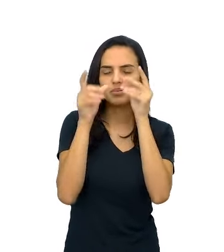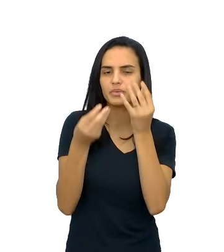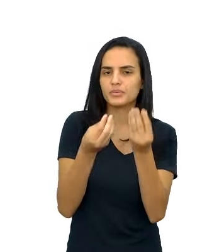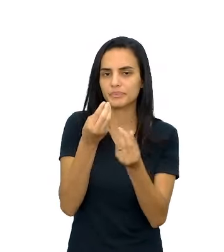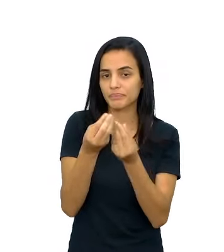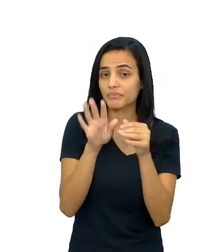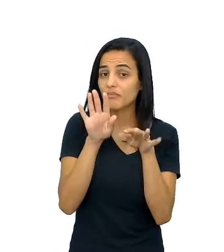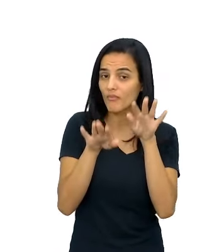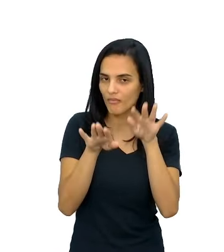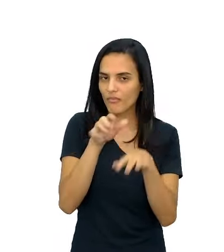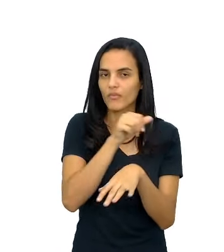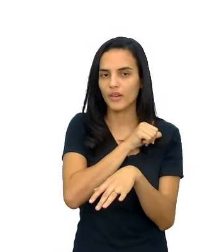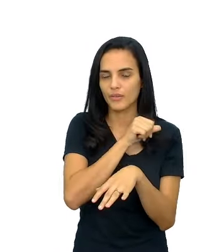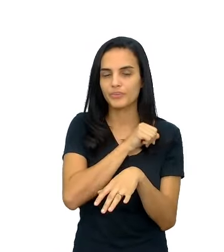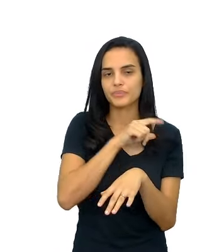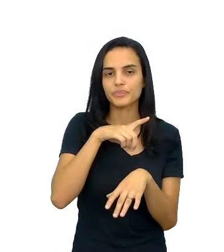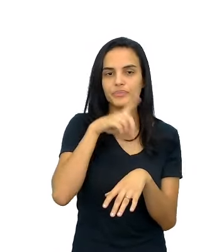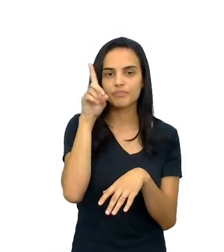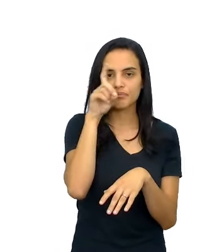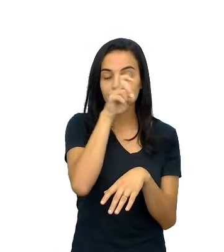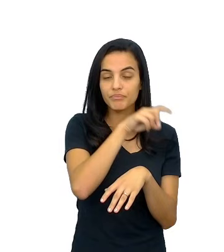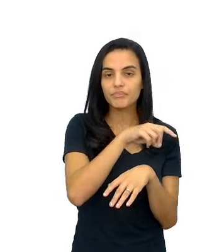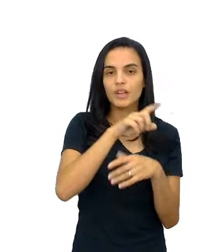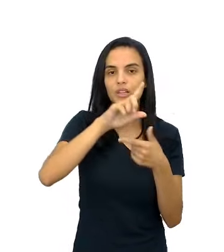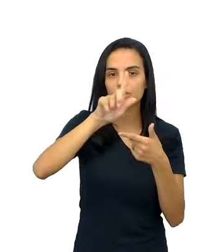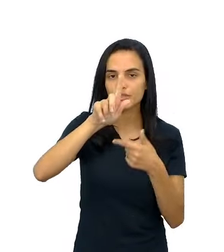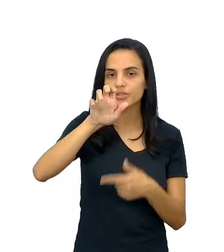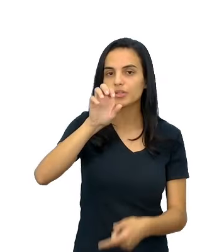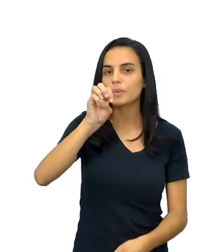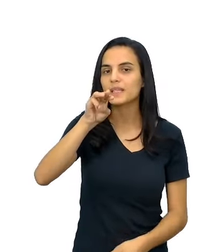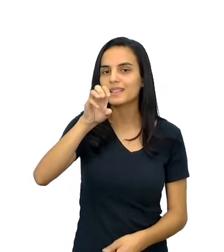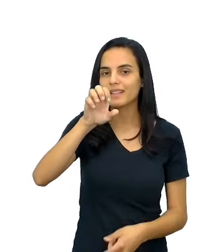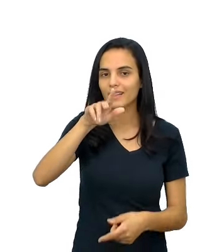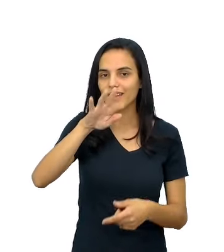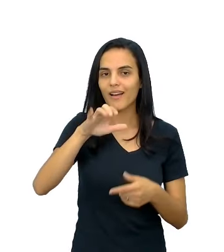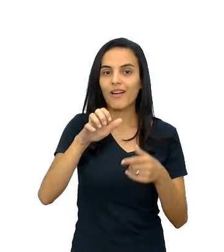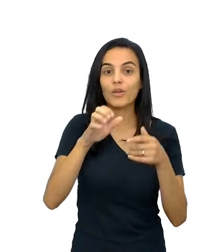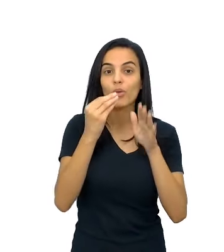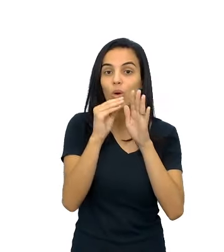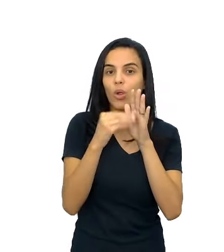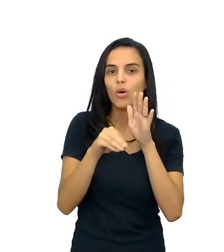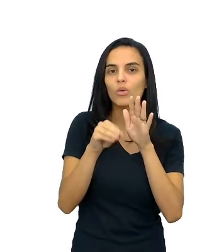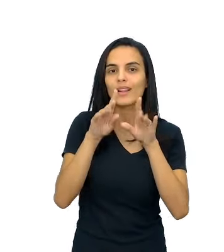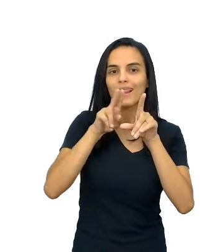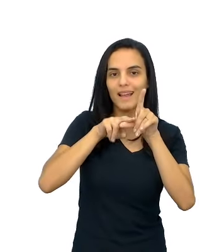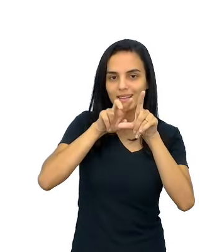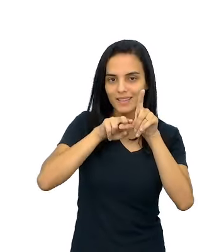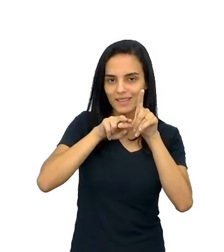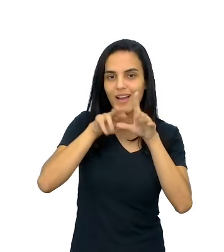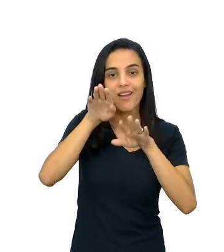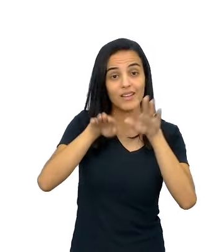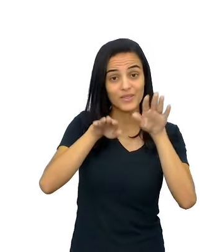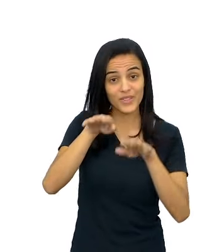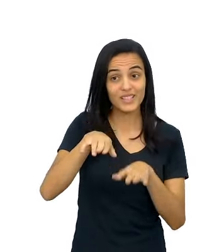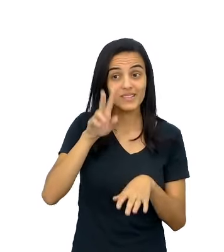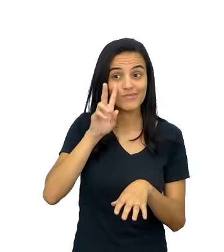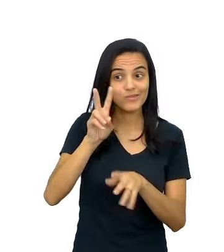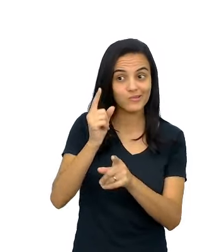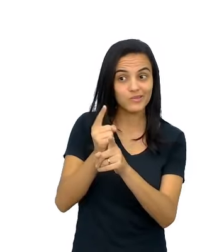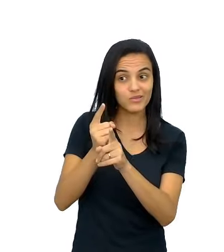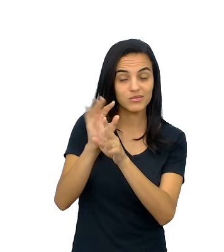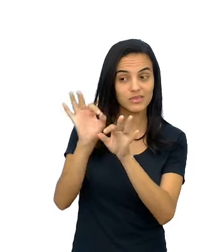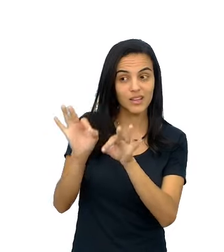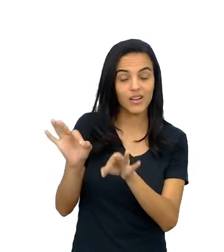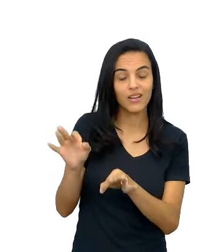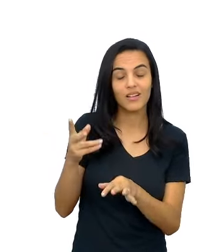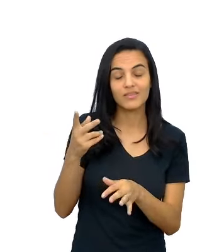pouco de dificuldade quando eu lido com a geometria e aparecem letras, né? Utilização de letras, né, para medidas